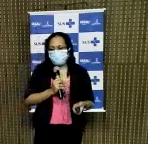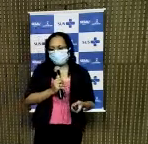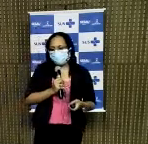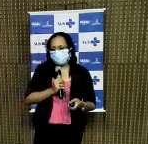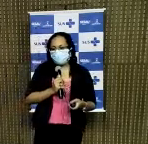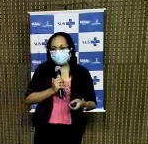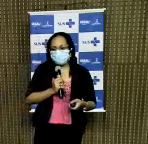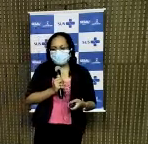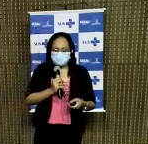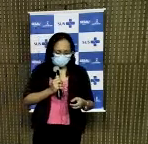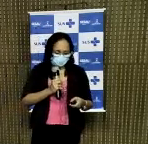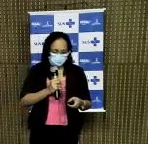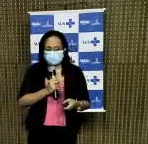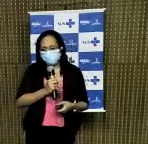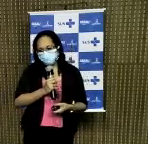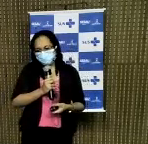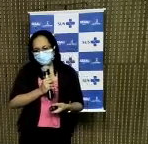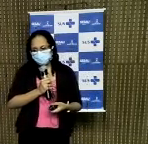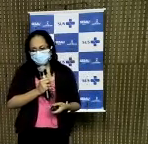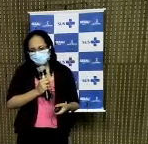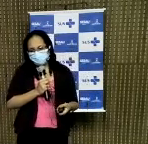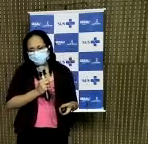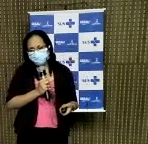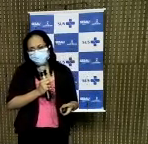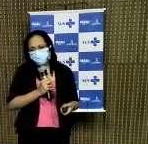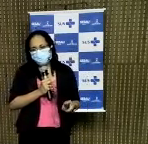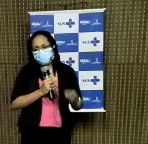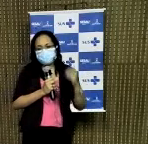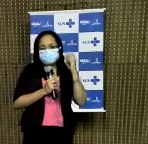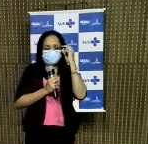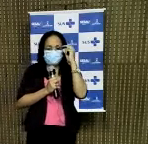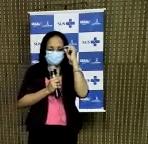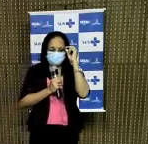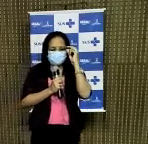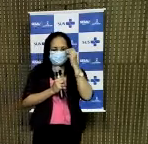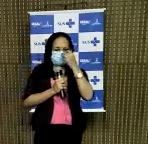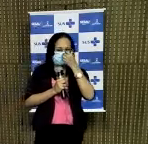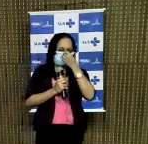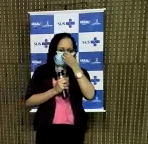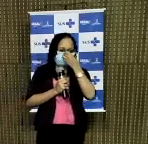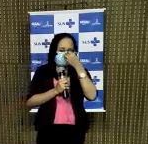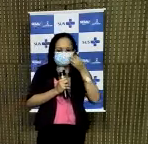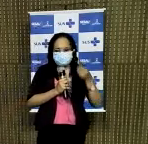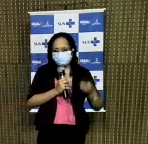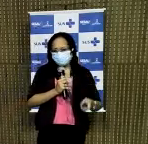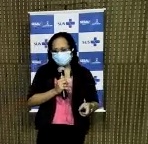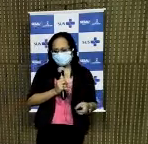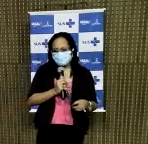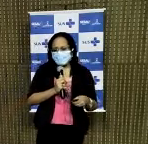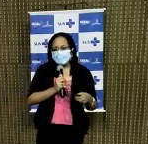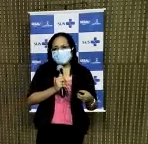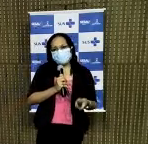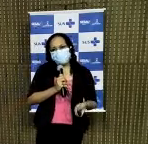os números, né, foram acompanhados em conjunto com a nossa unidade. Em relação aos óbitos maternos, fetais e